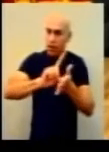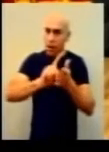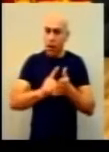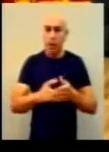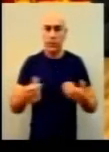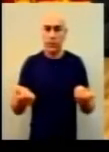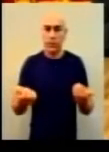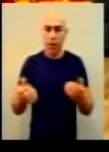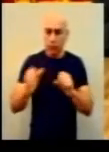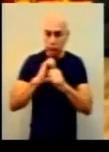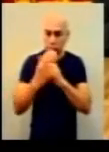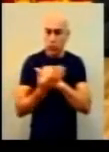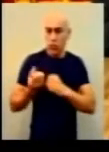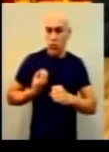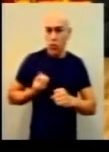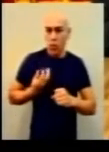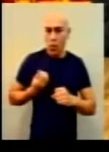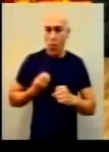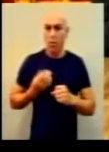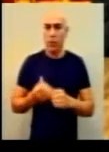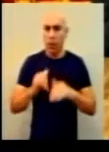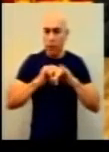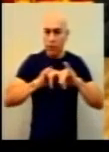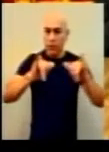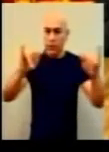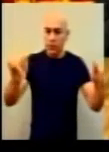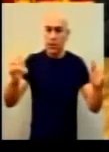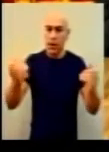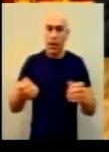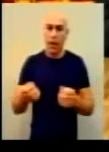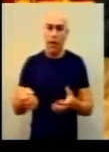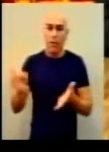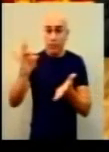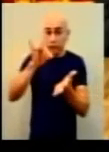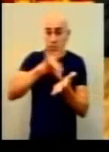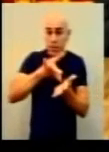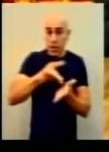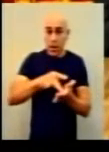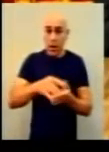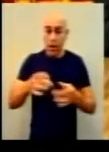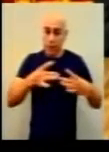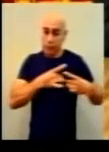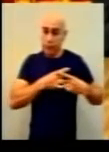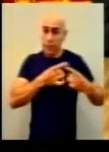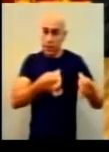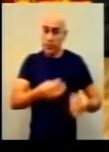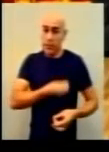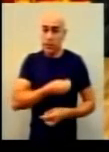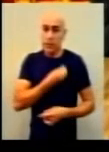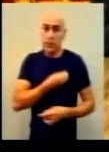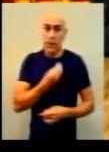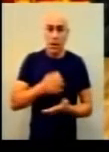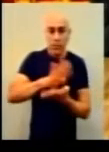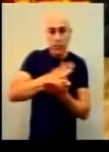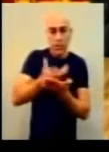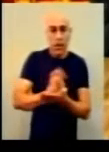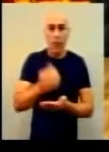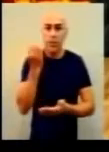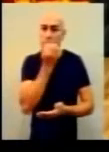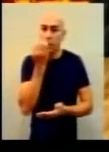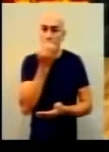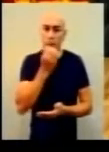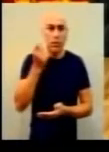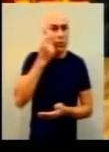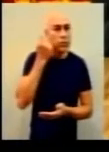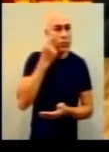dos dados sobre essa pandemia, eu gostaria de registrar a participação dos intérpretes de Libras, Alfredo Neto